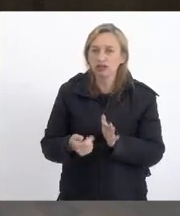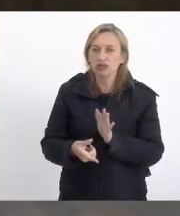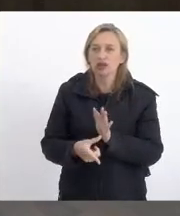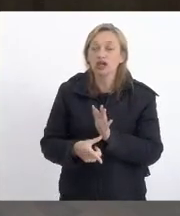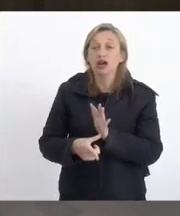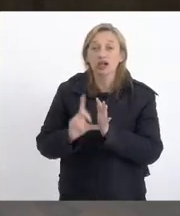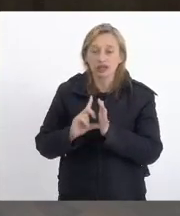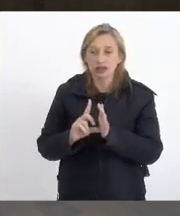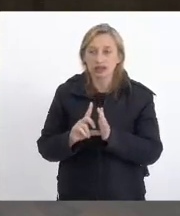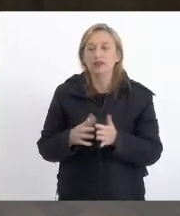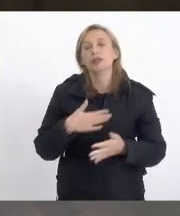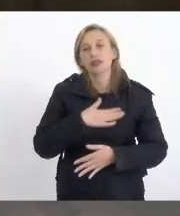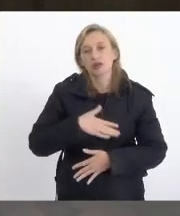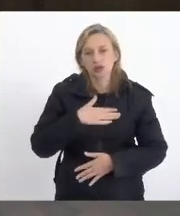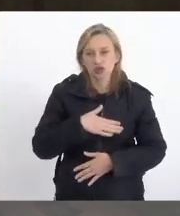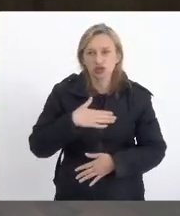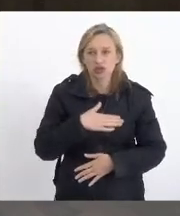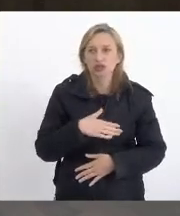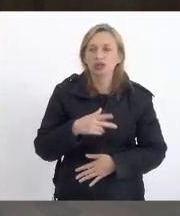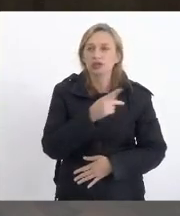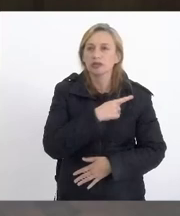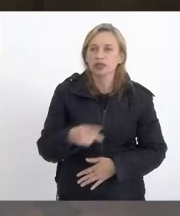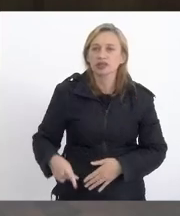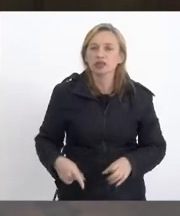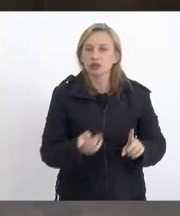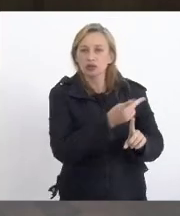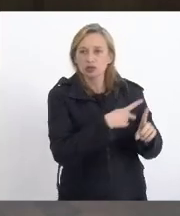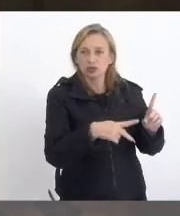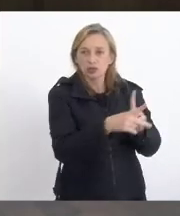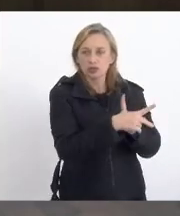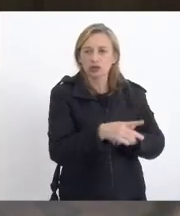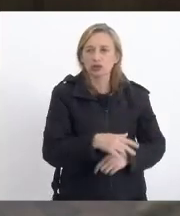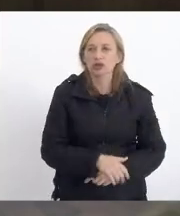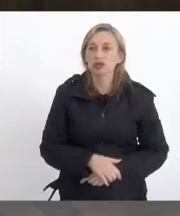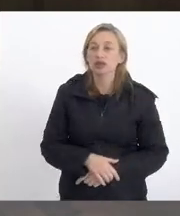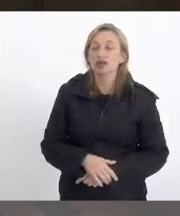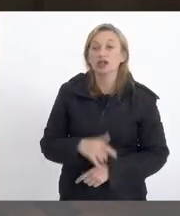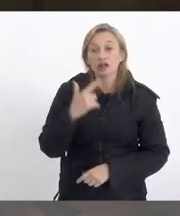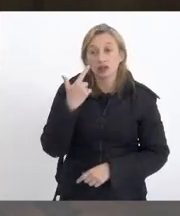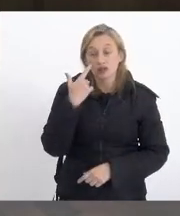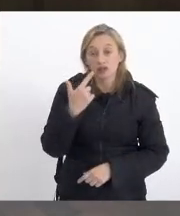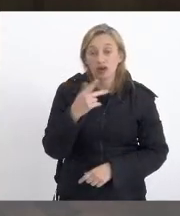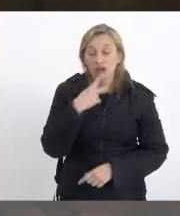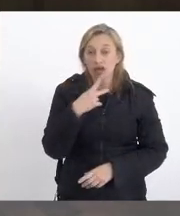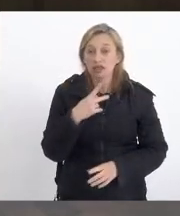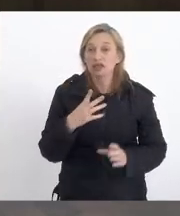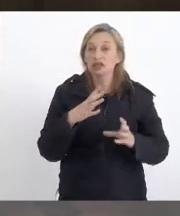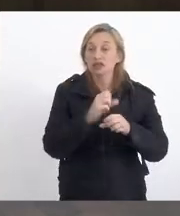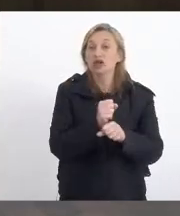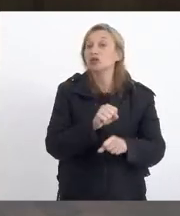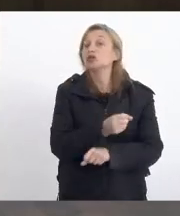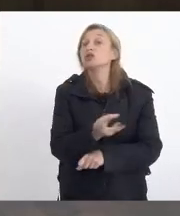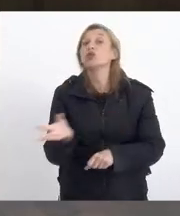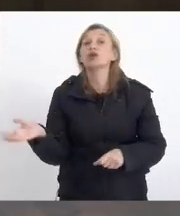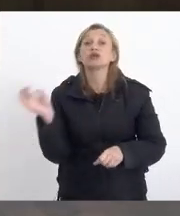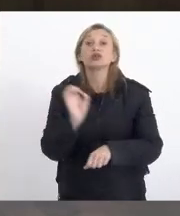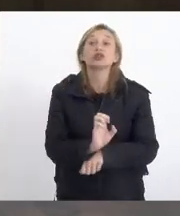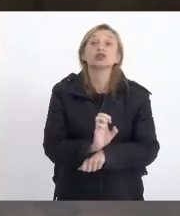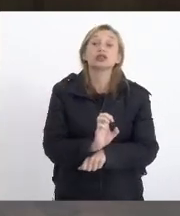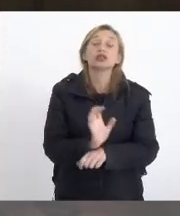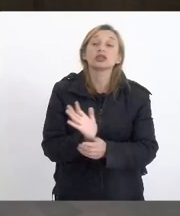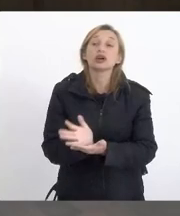eterno. Depois, eu gostaria até que o presidente do Rio Previdência revelasse esses cálculos de quanto o Estado